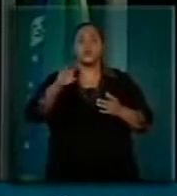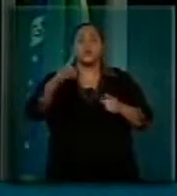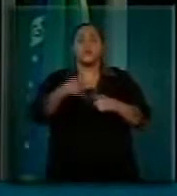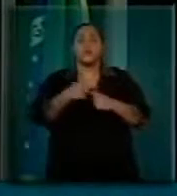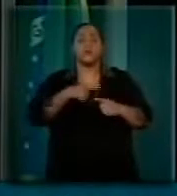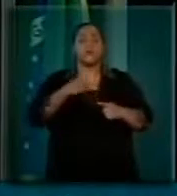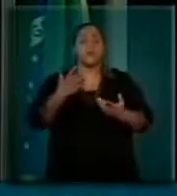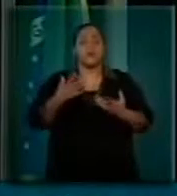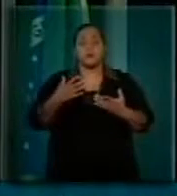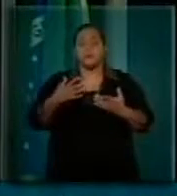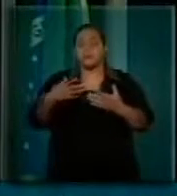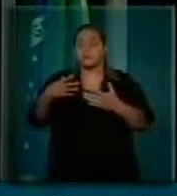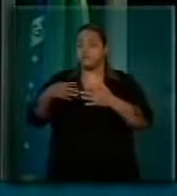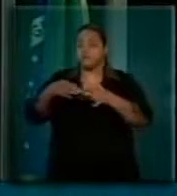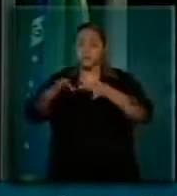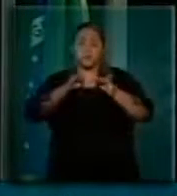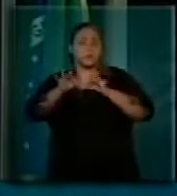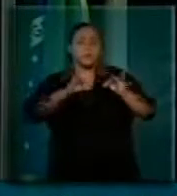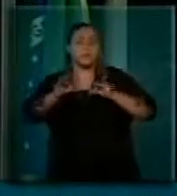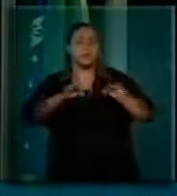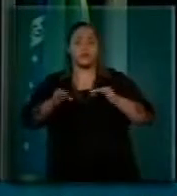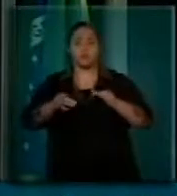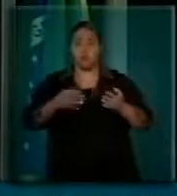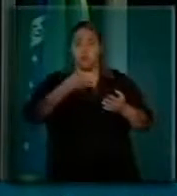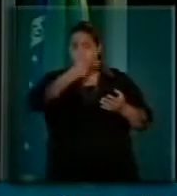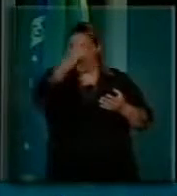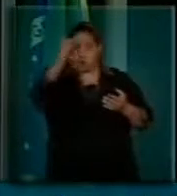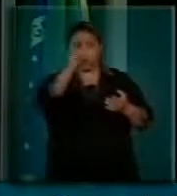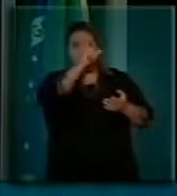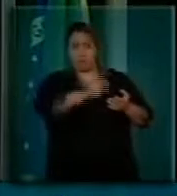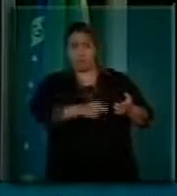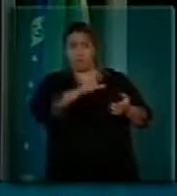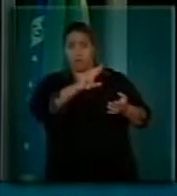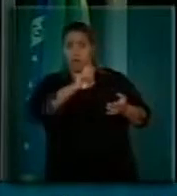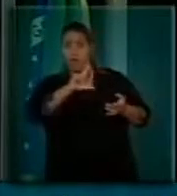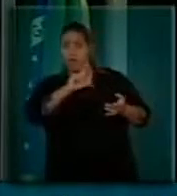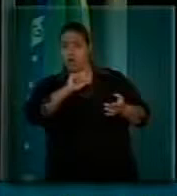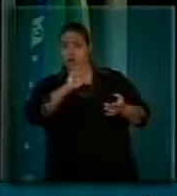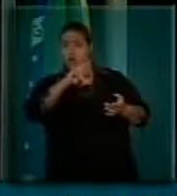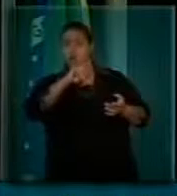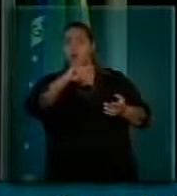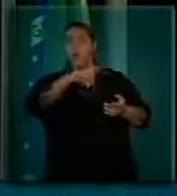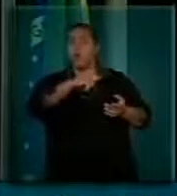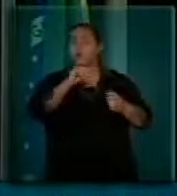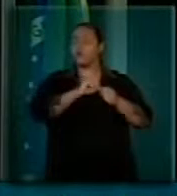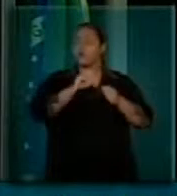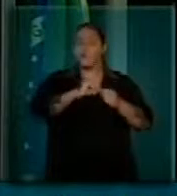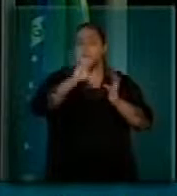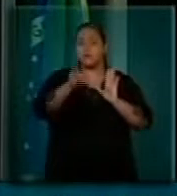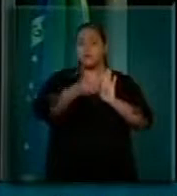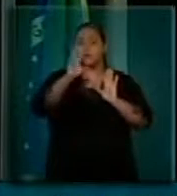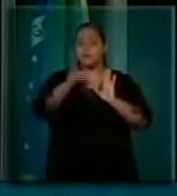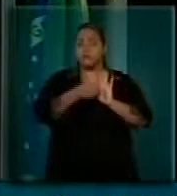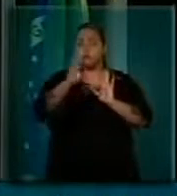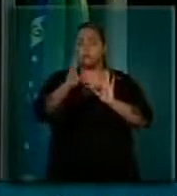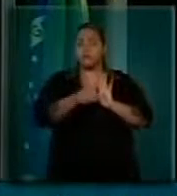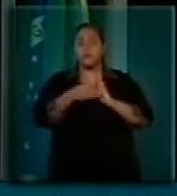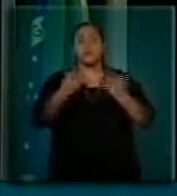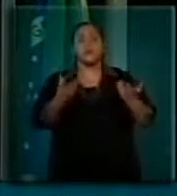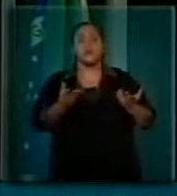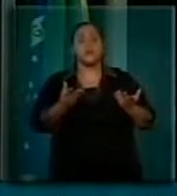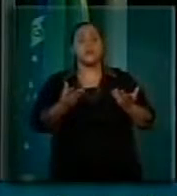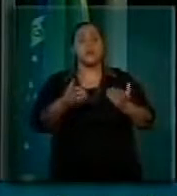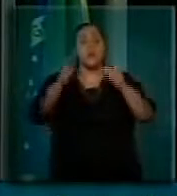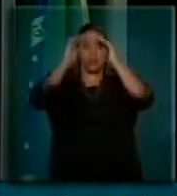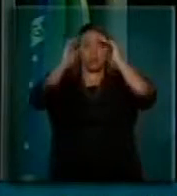técnica. O relator tem a obrigação de fazer as emendas em